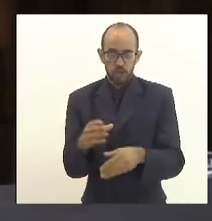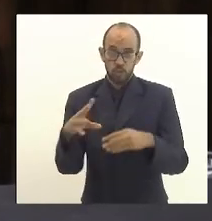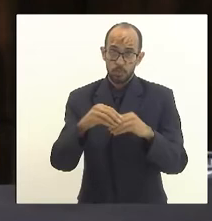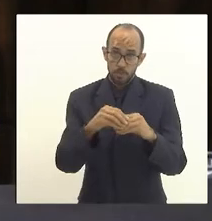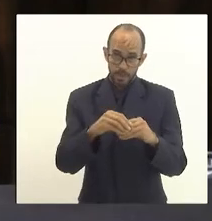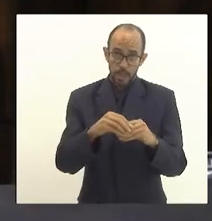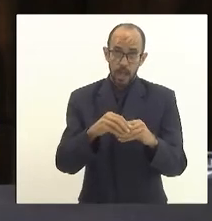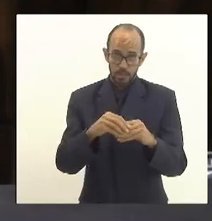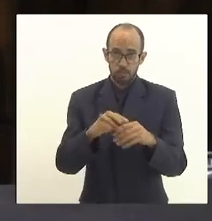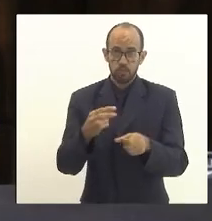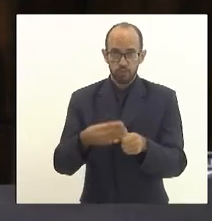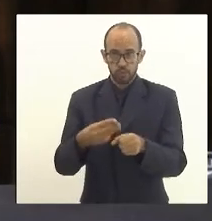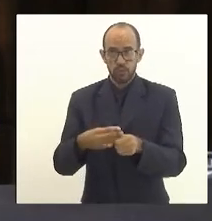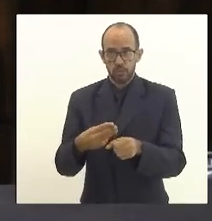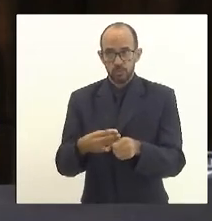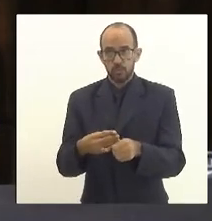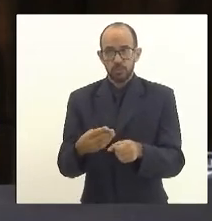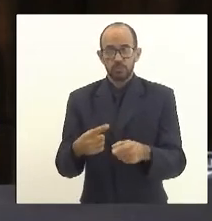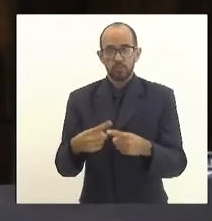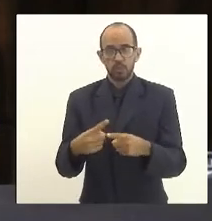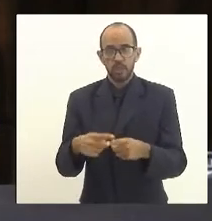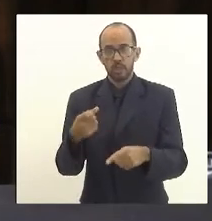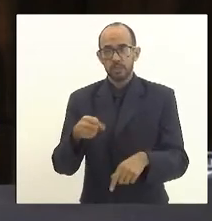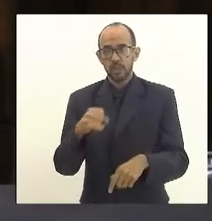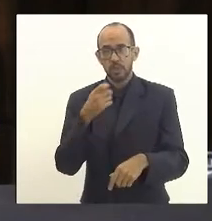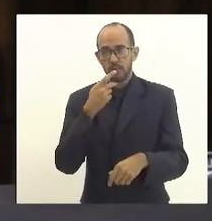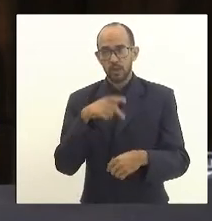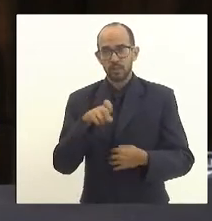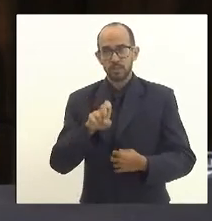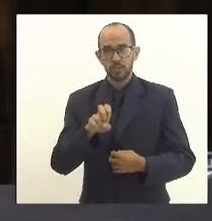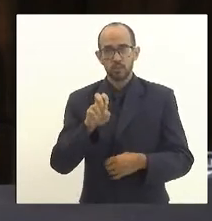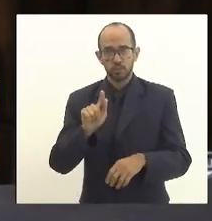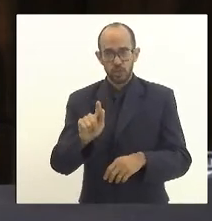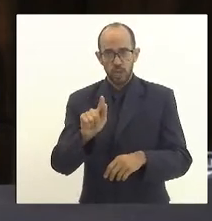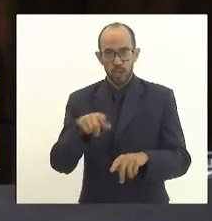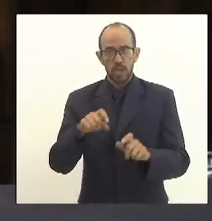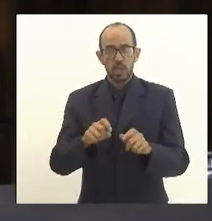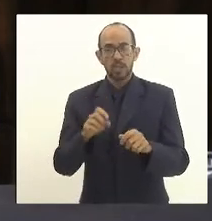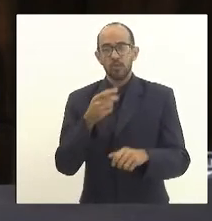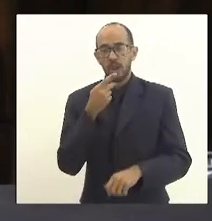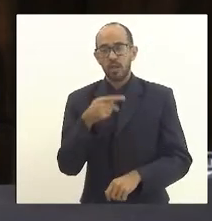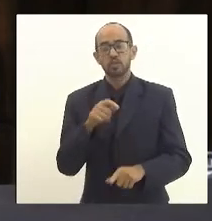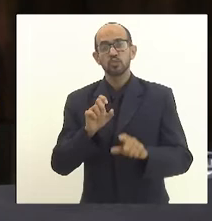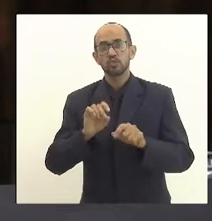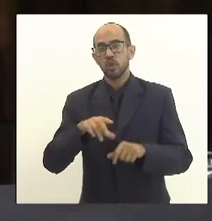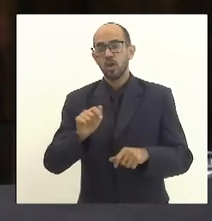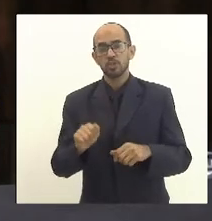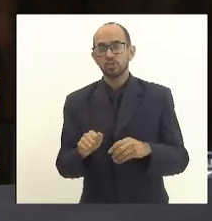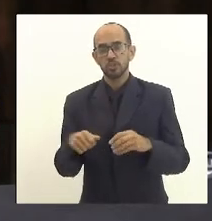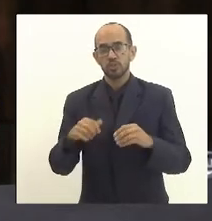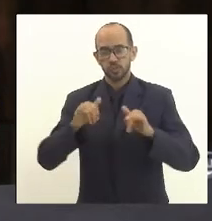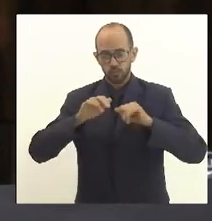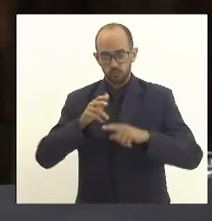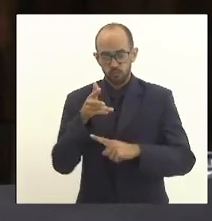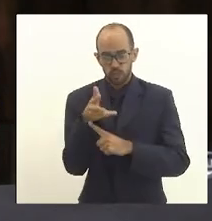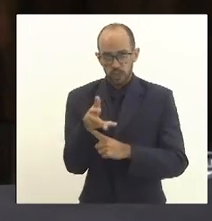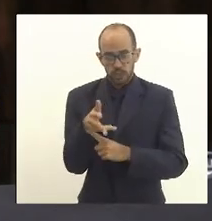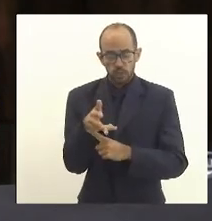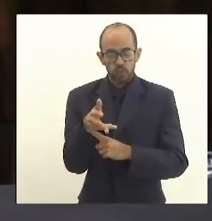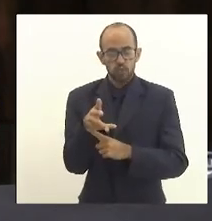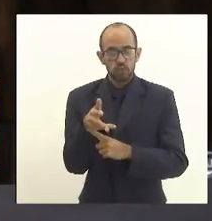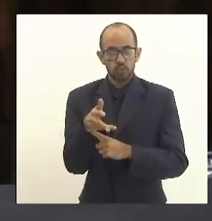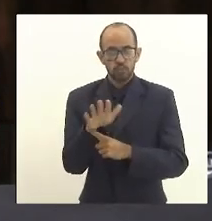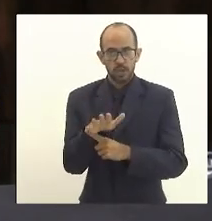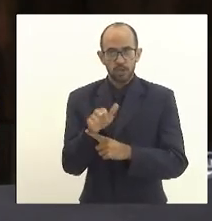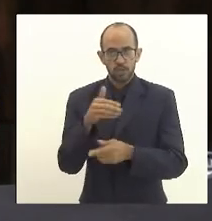fala de 5G, a gente, em vez de falar só do campo de receitas acessórias, como vídeo e tal, a gente começa a entrar